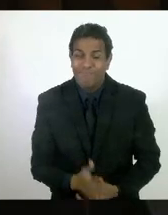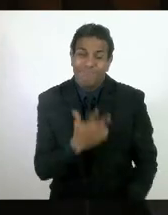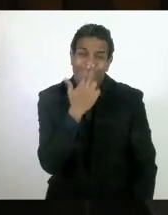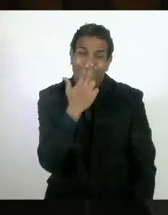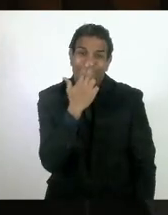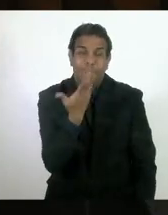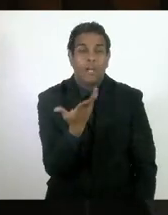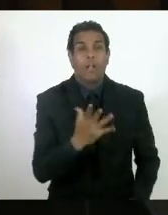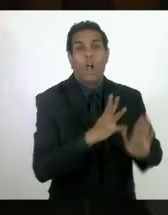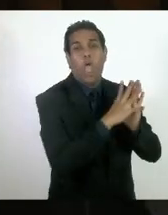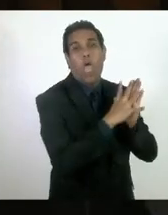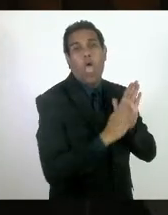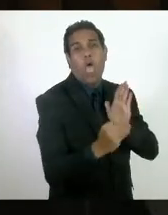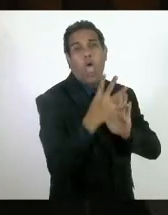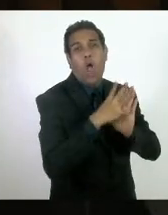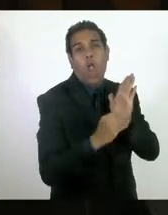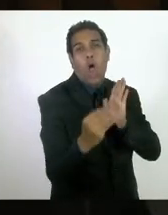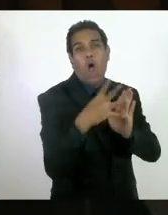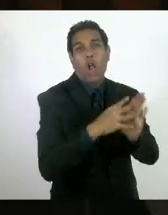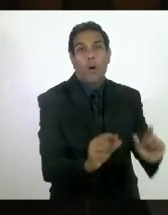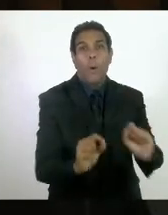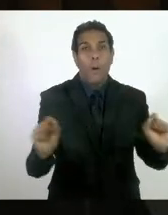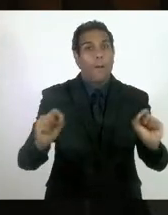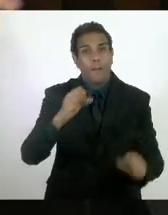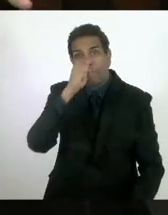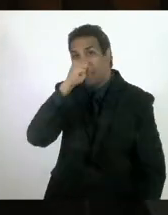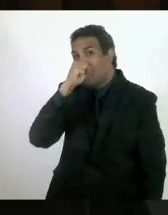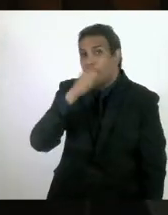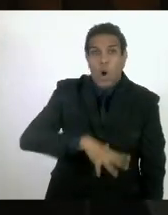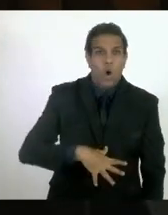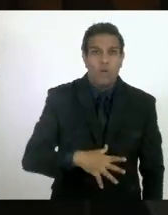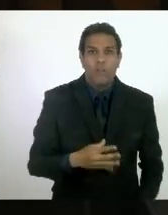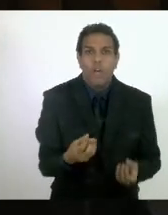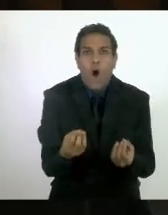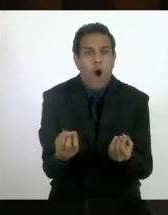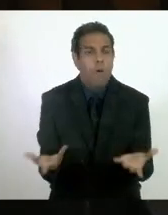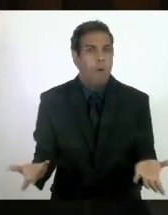exemplo típico do absoluto